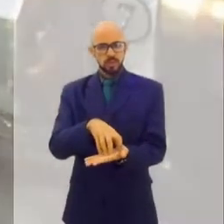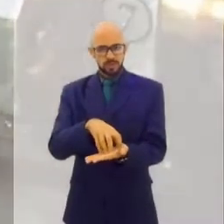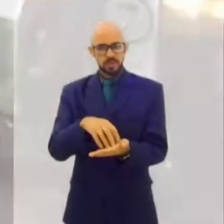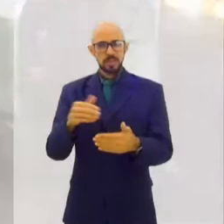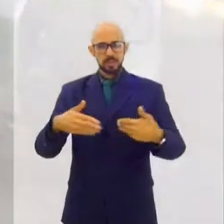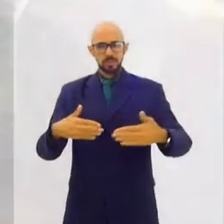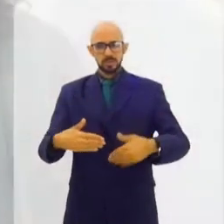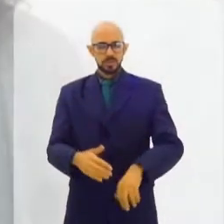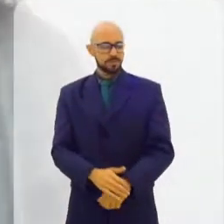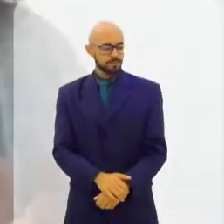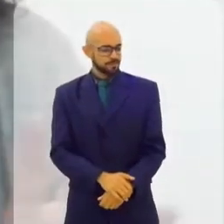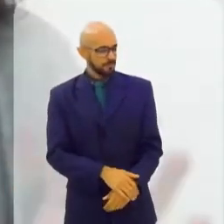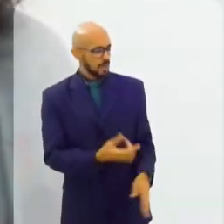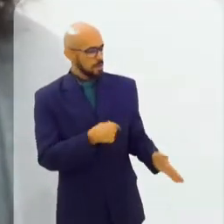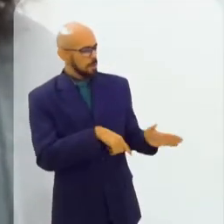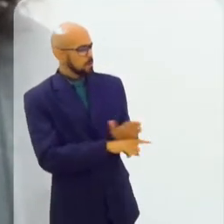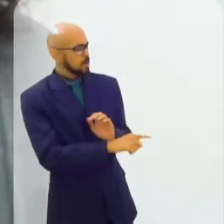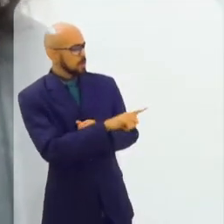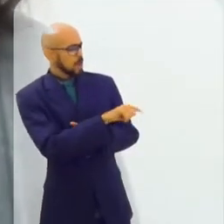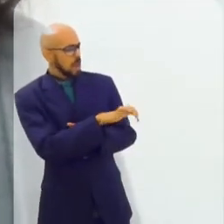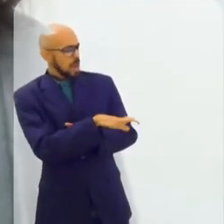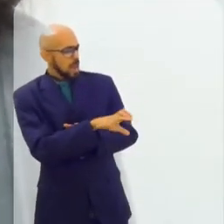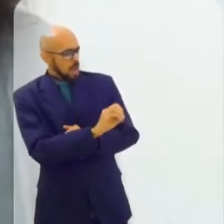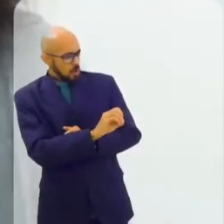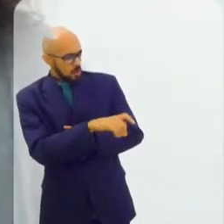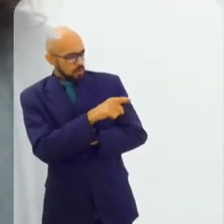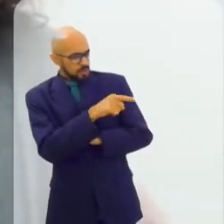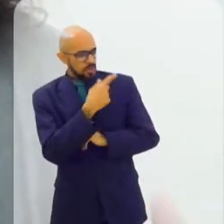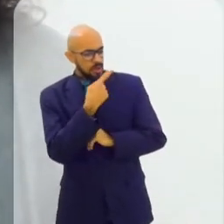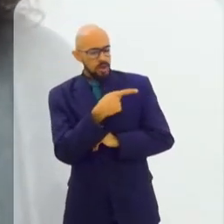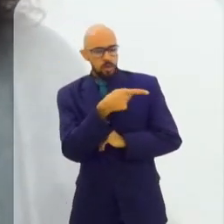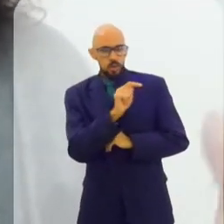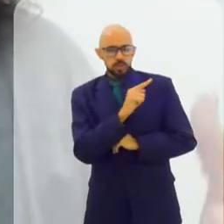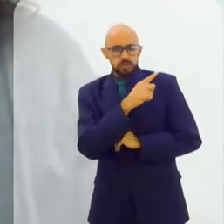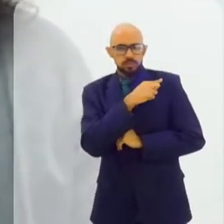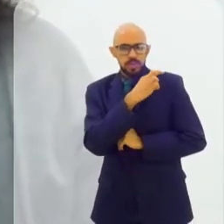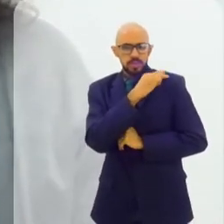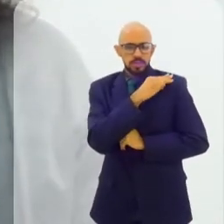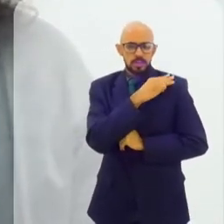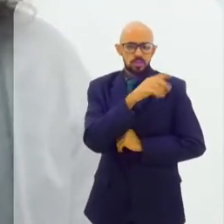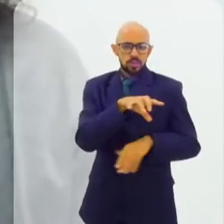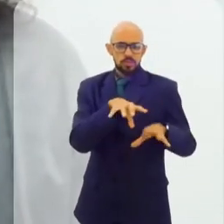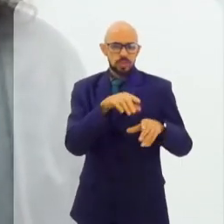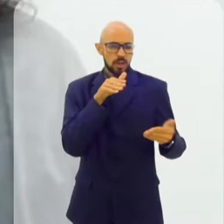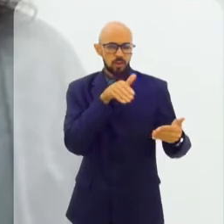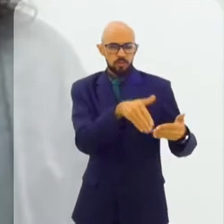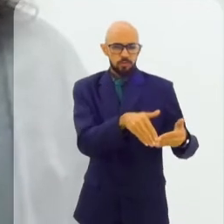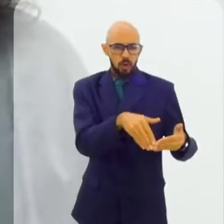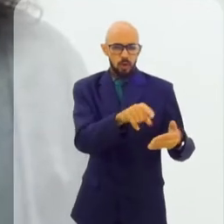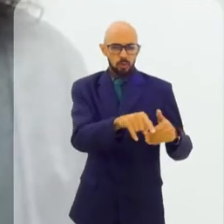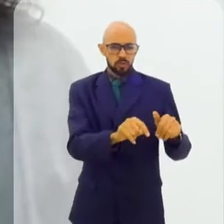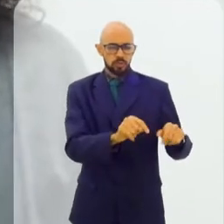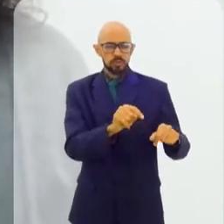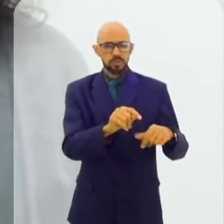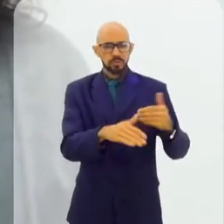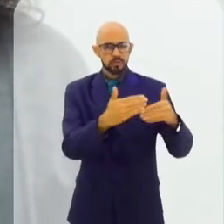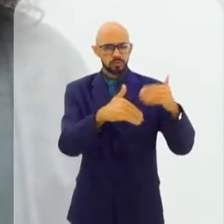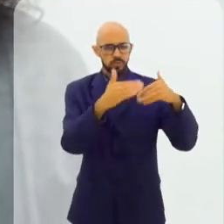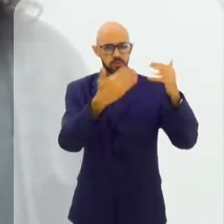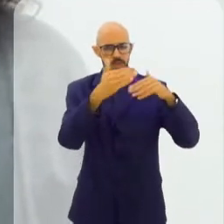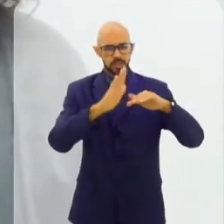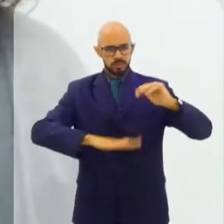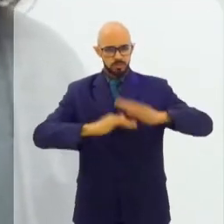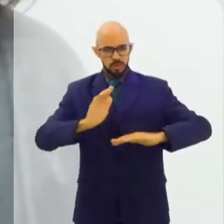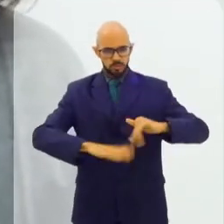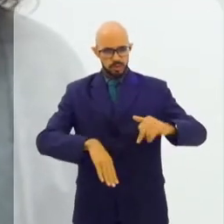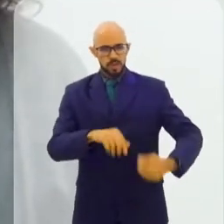indústria. Léo, você falou sobre essa questão do ensino médio já focado para desenvolver essa competência,